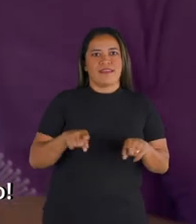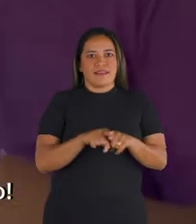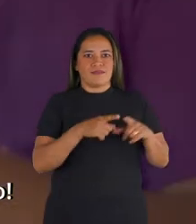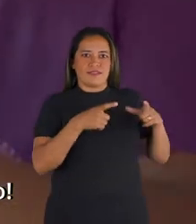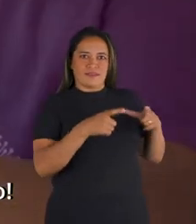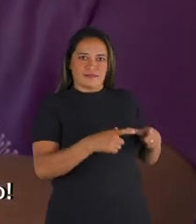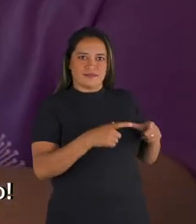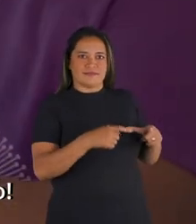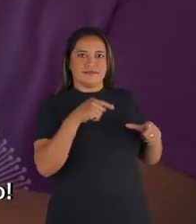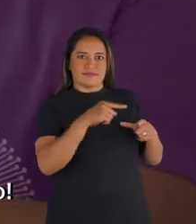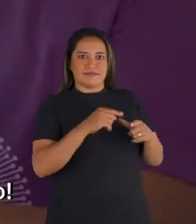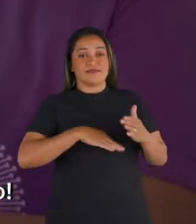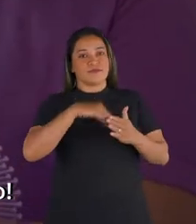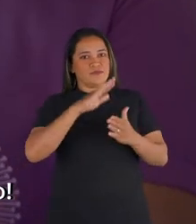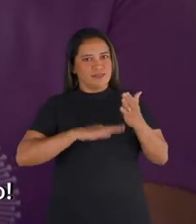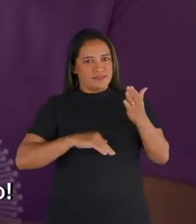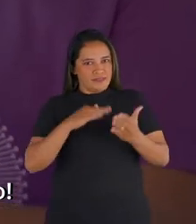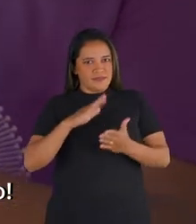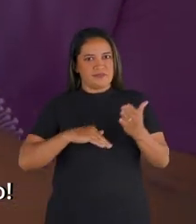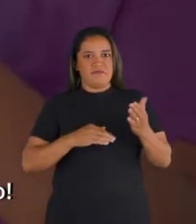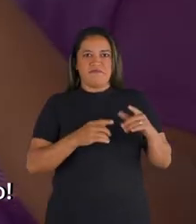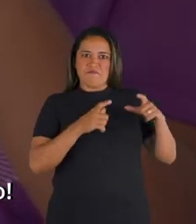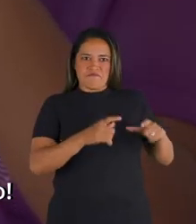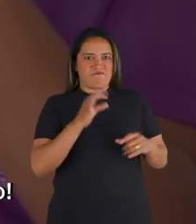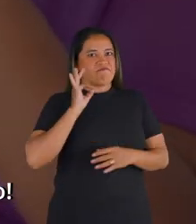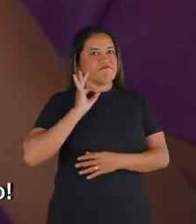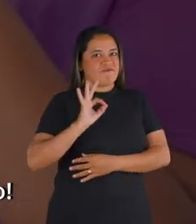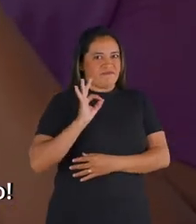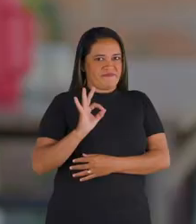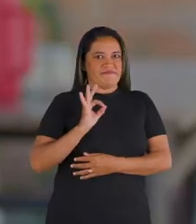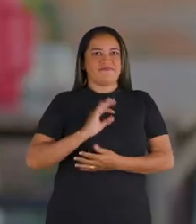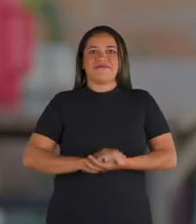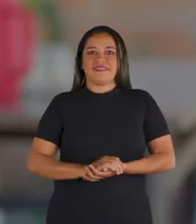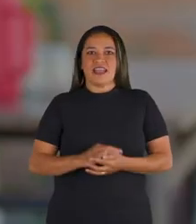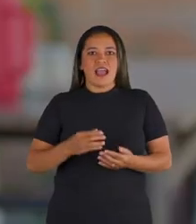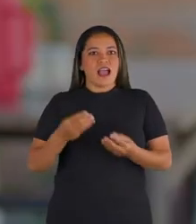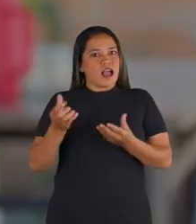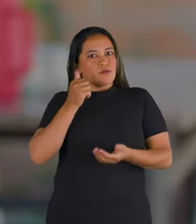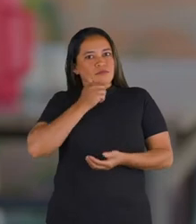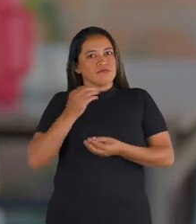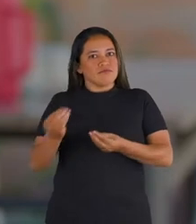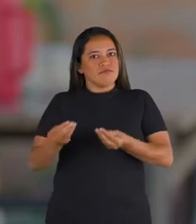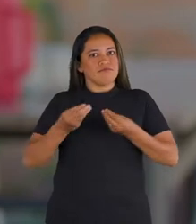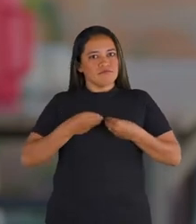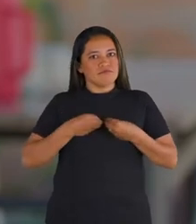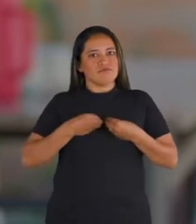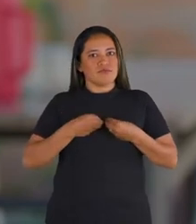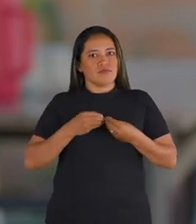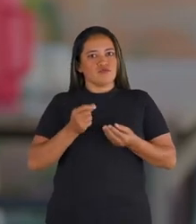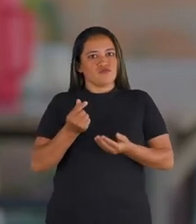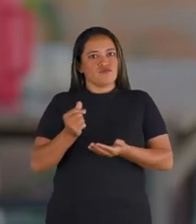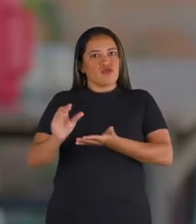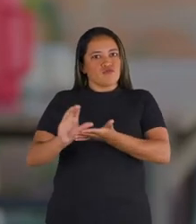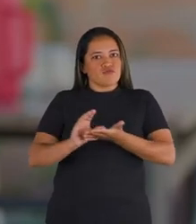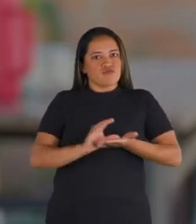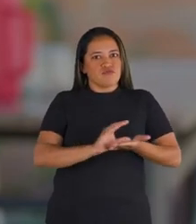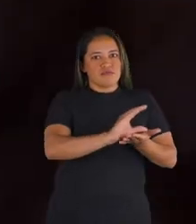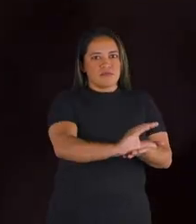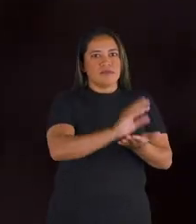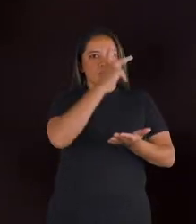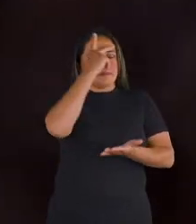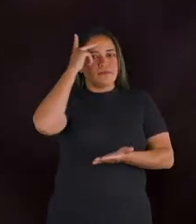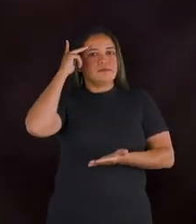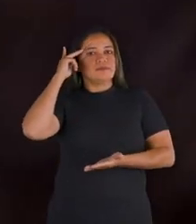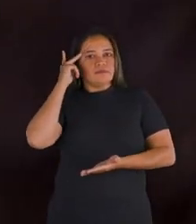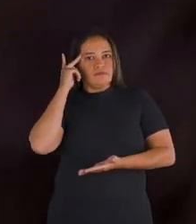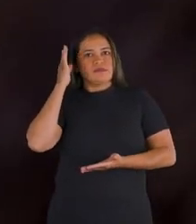é a cumbuquinha e o pincel. Ó, a cumbuca é chique, meu filho. E a parte dela ela fez. Foi destinar o dinheiro e